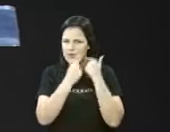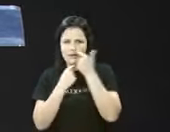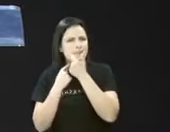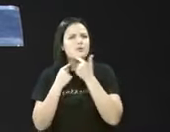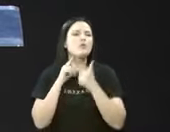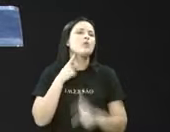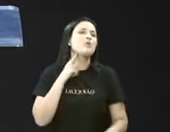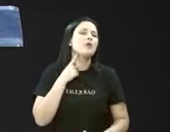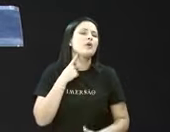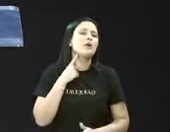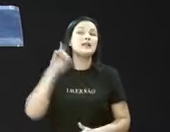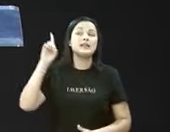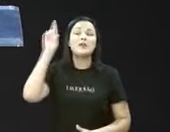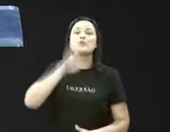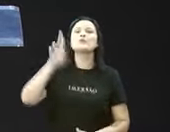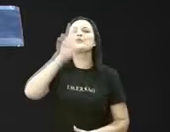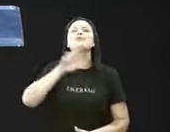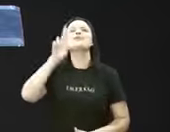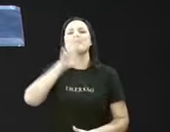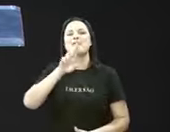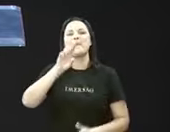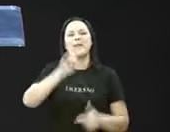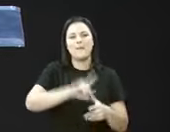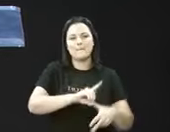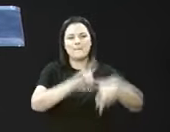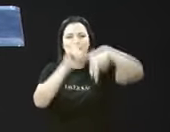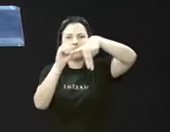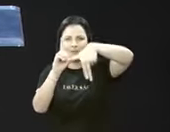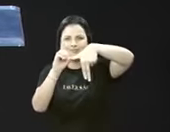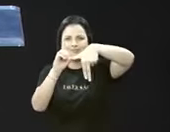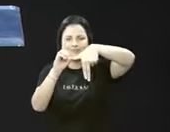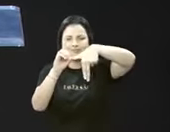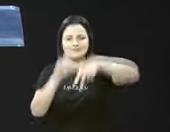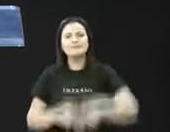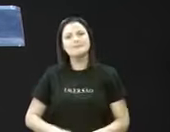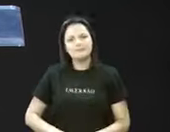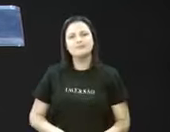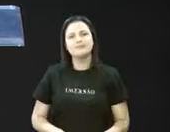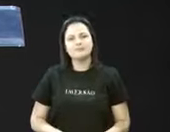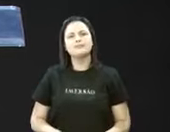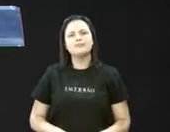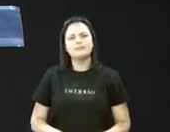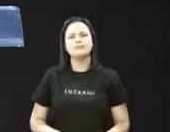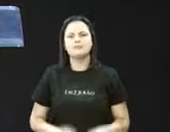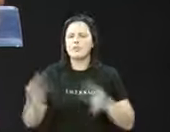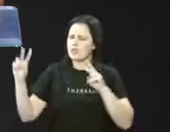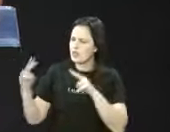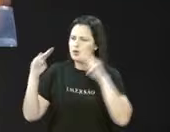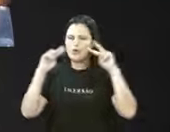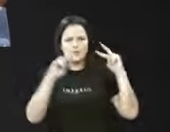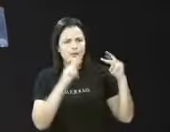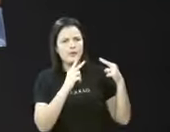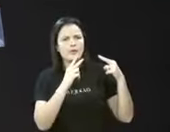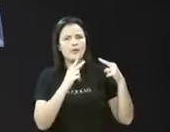para promovê-lo. Isso aqui é muito profético. Olha nos olhos de alguém, mas olha com... Pelo amor de